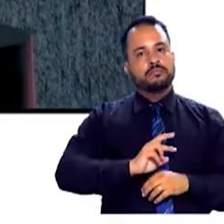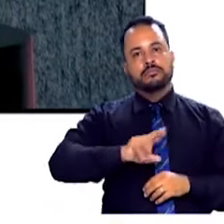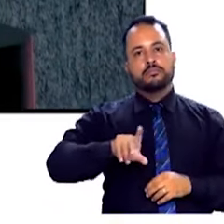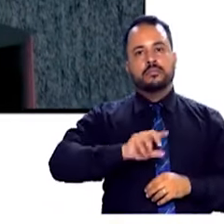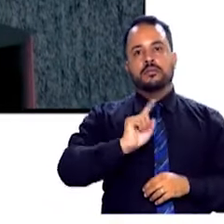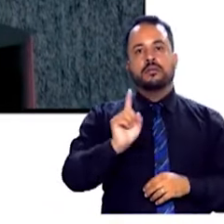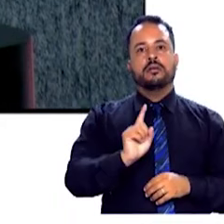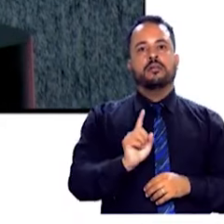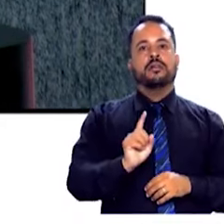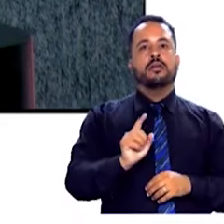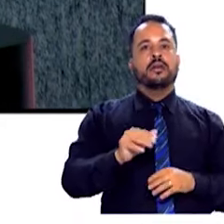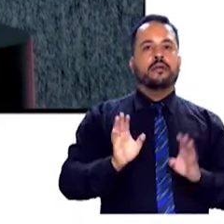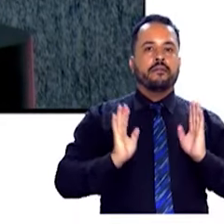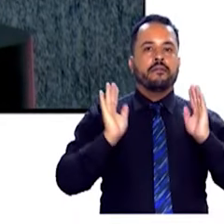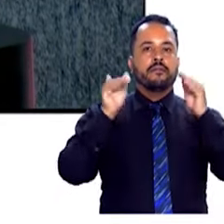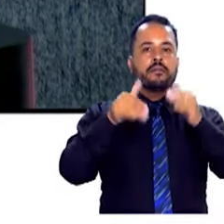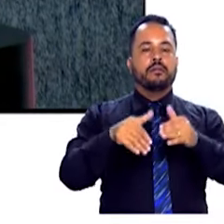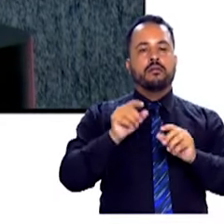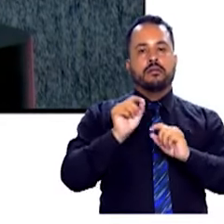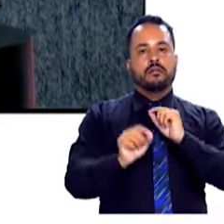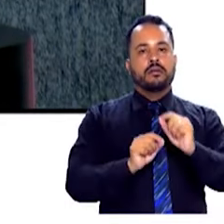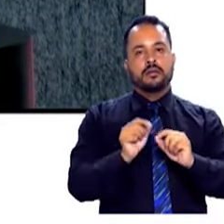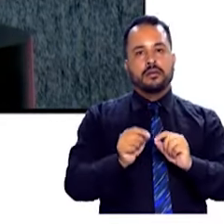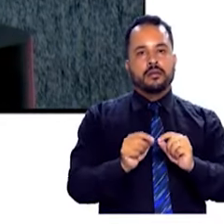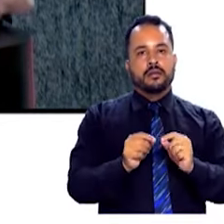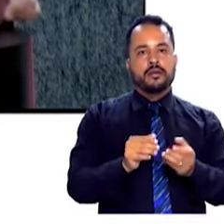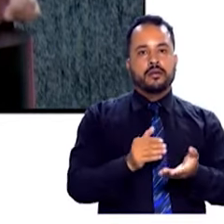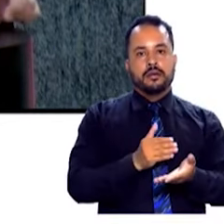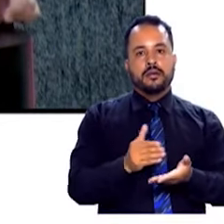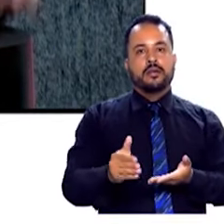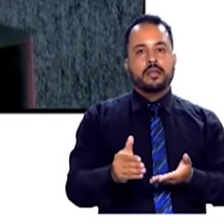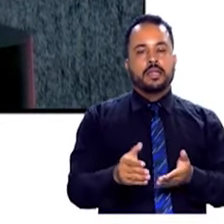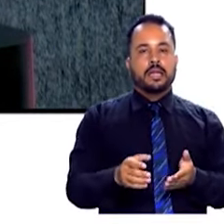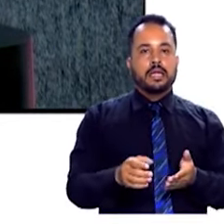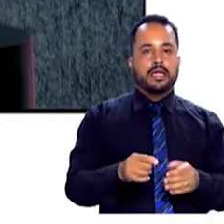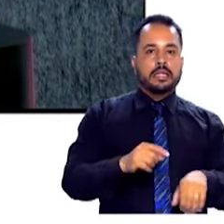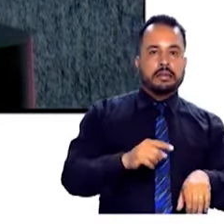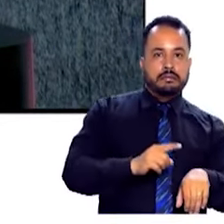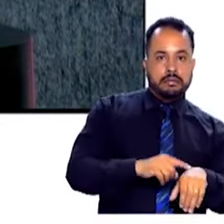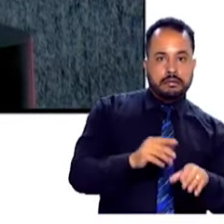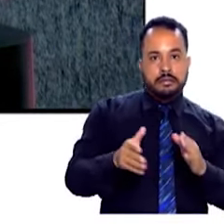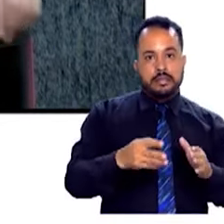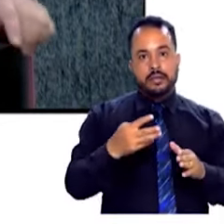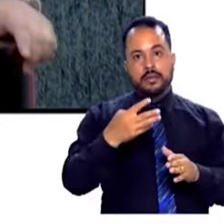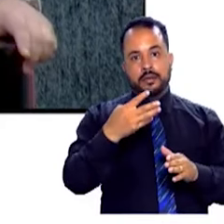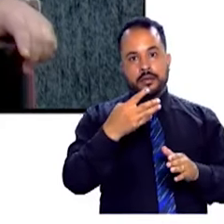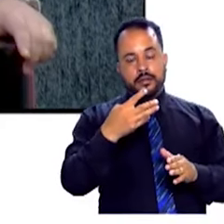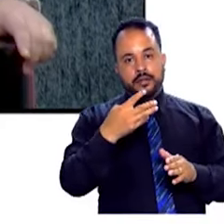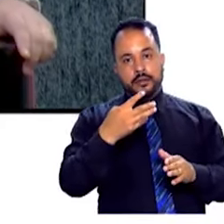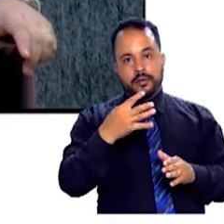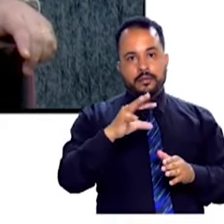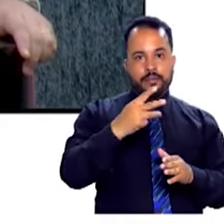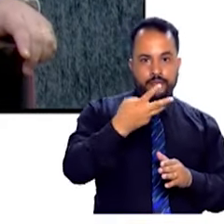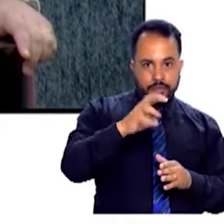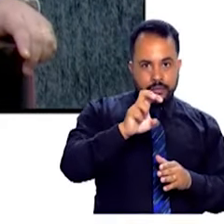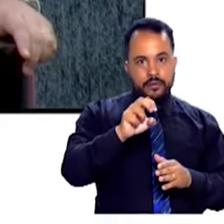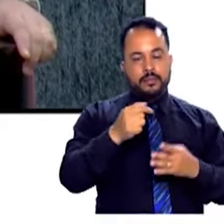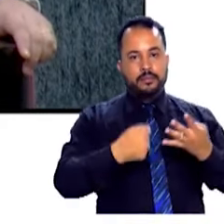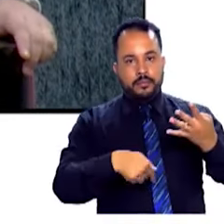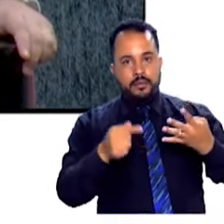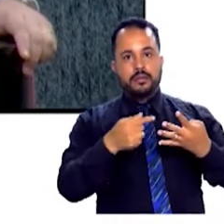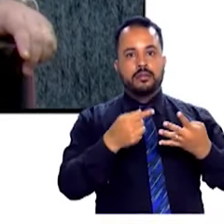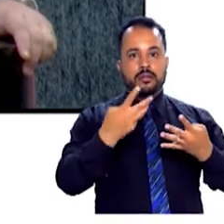foco Central é o seguinte a partida termina em 90 minutos 45 no primeiro grau 45 no segundo